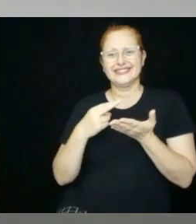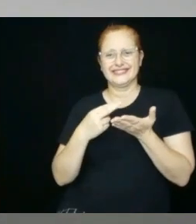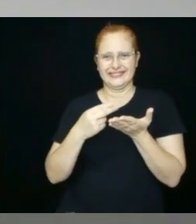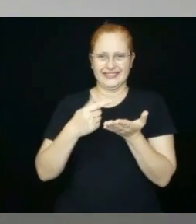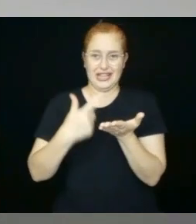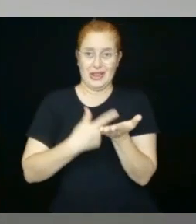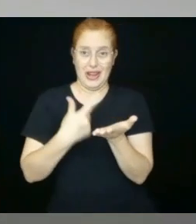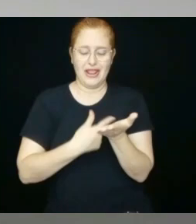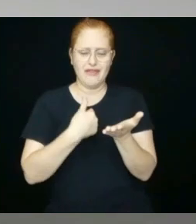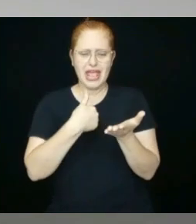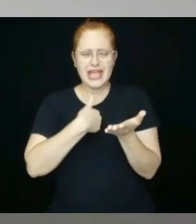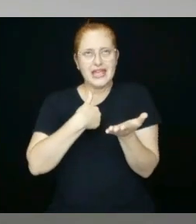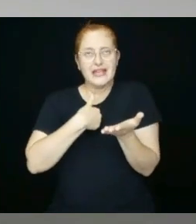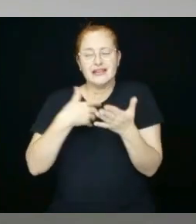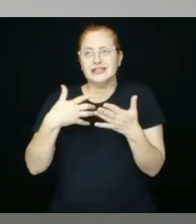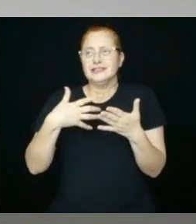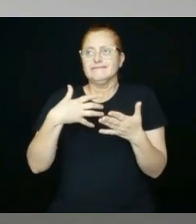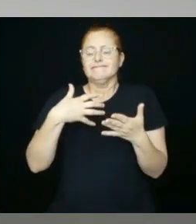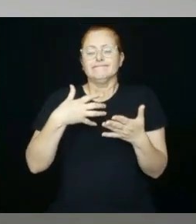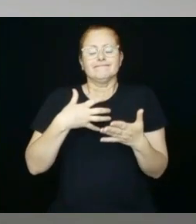alimentaram, assim, meu desejo de seguir desenhando.